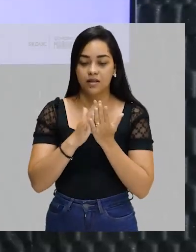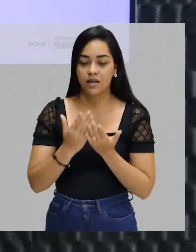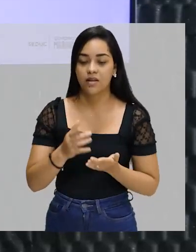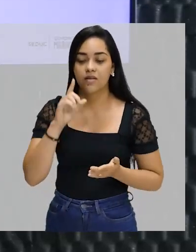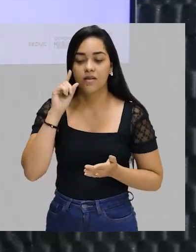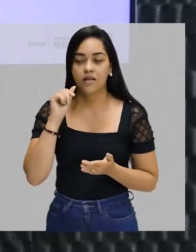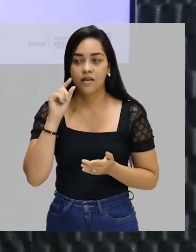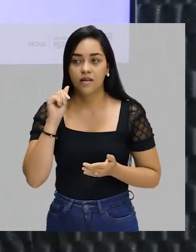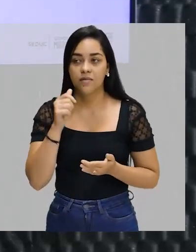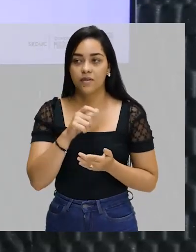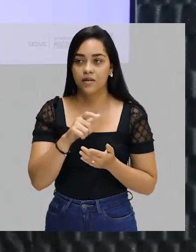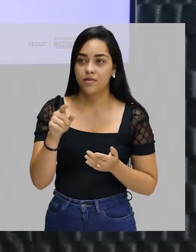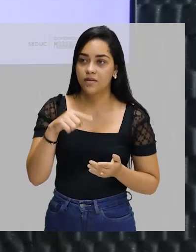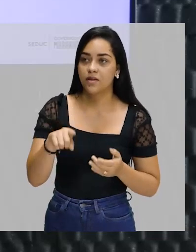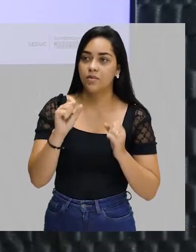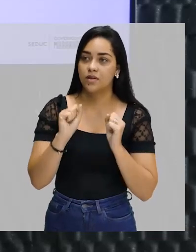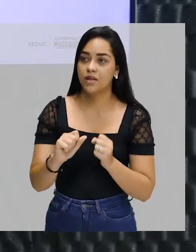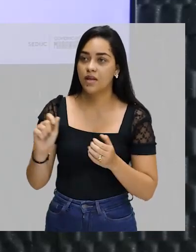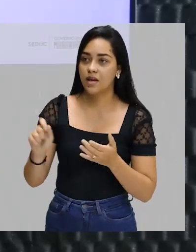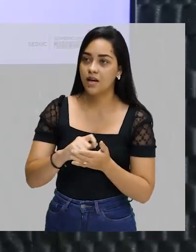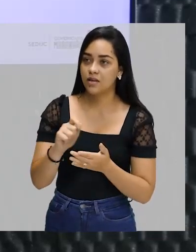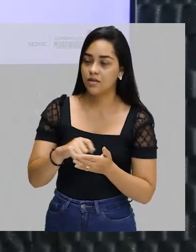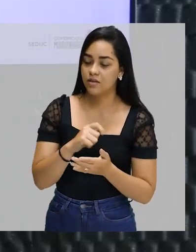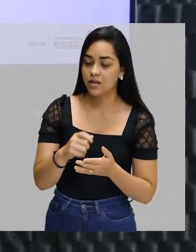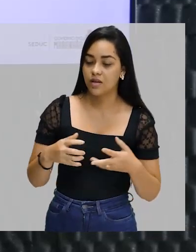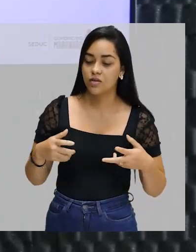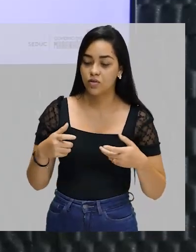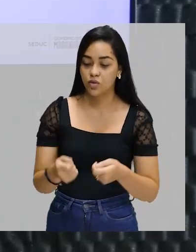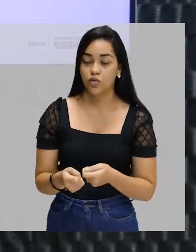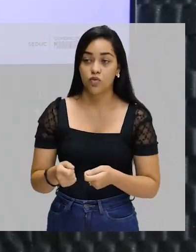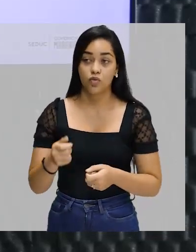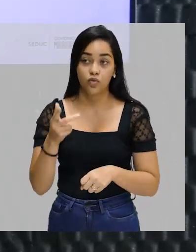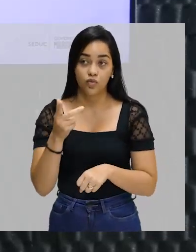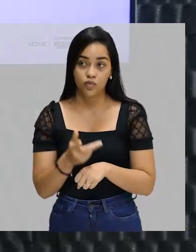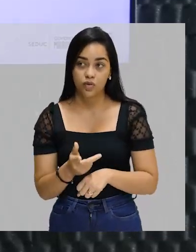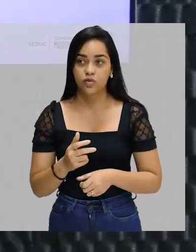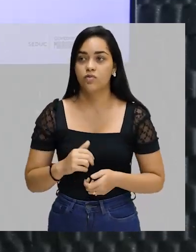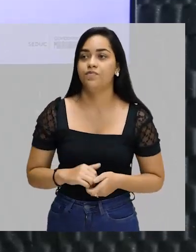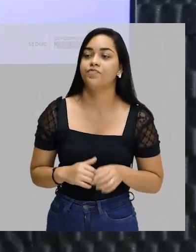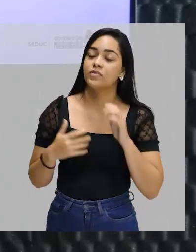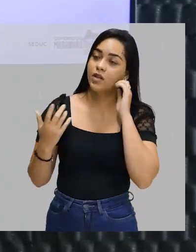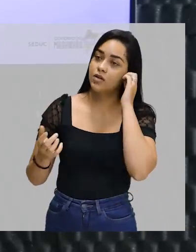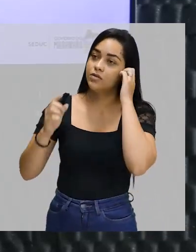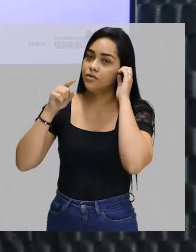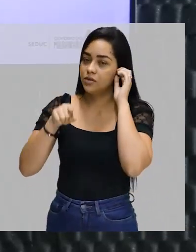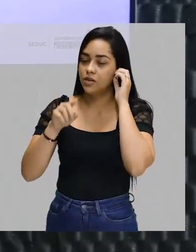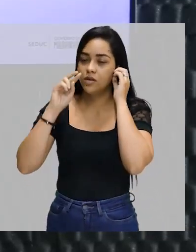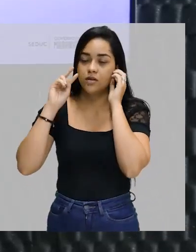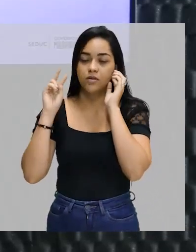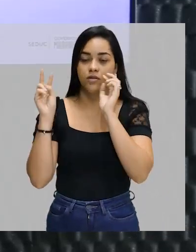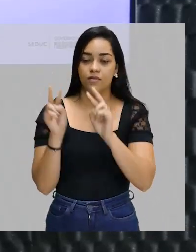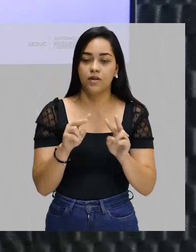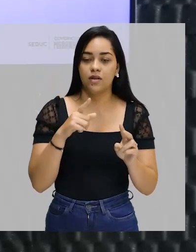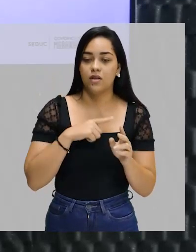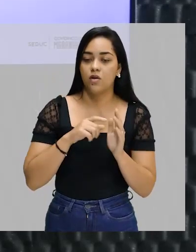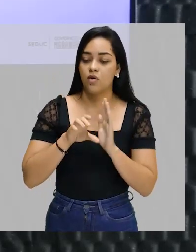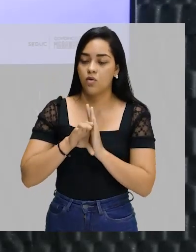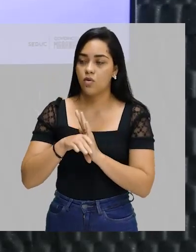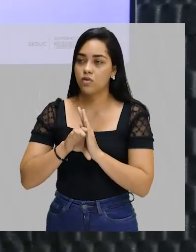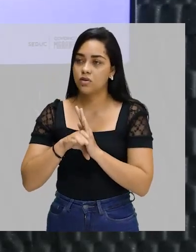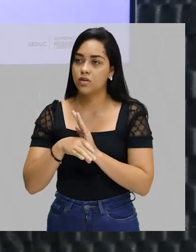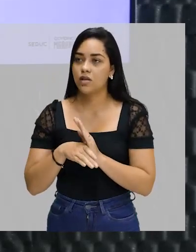borracha, para você fazer as devidas anotações ao longo do vídeo. Então, você está acompanhando aquele